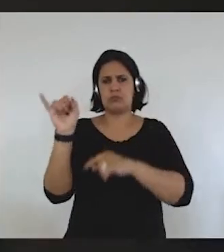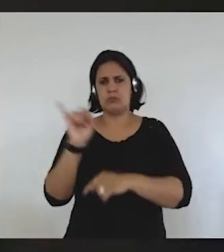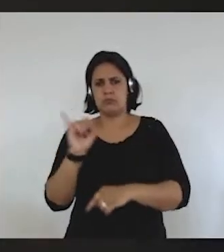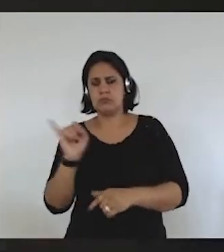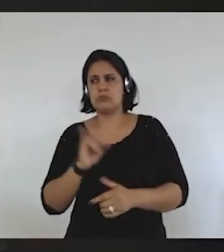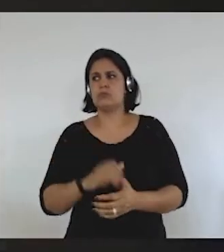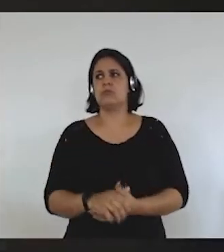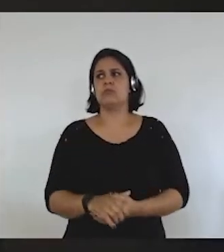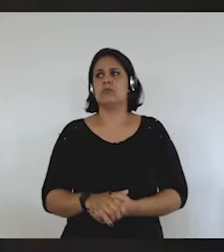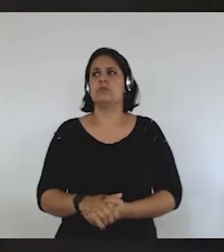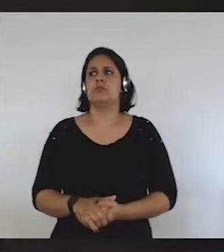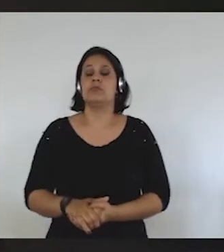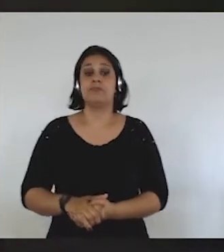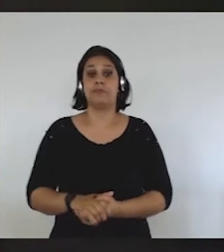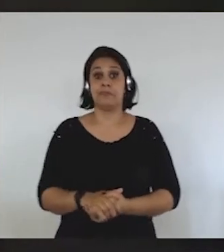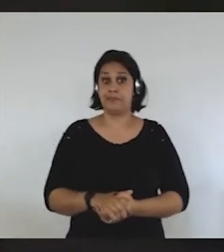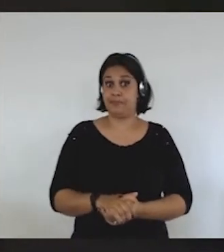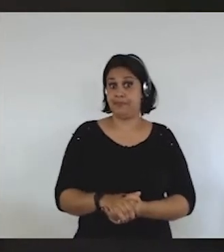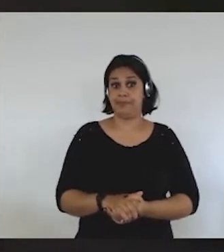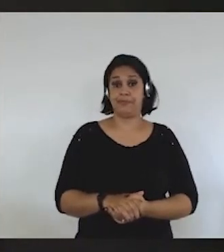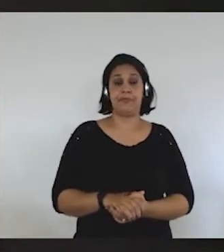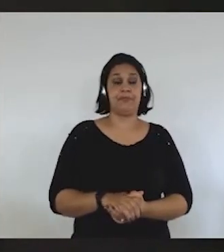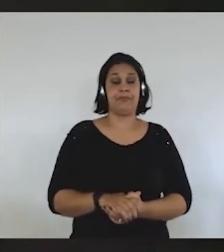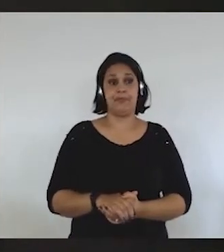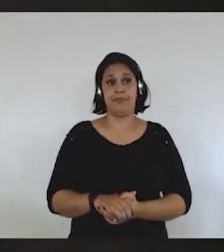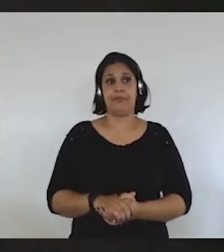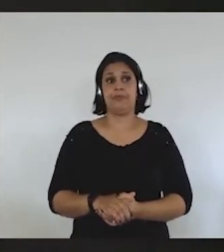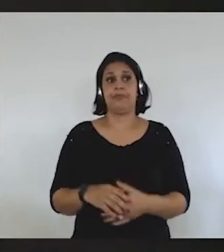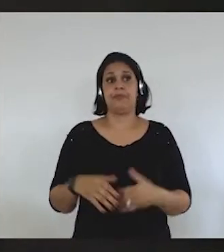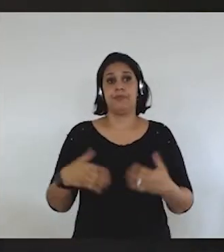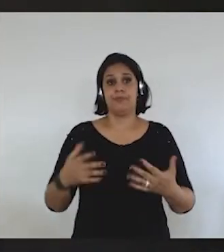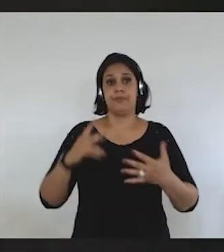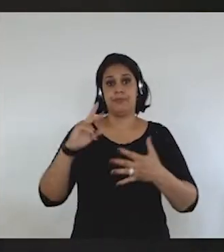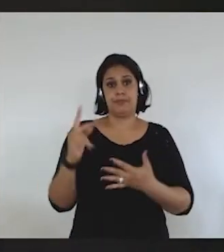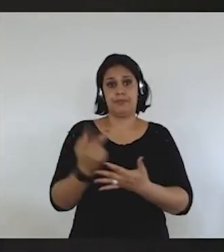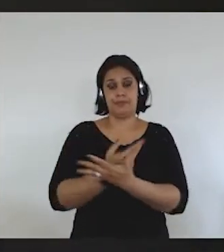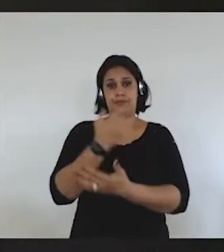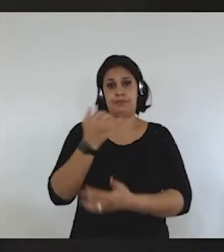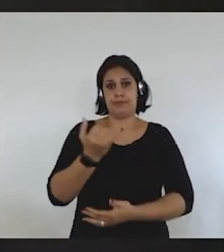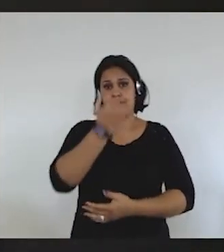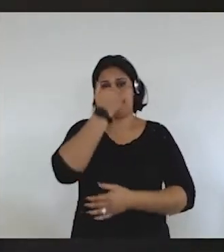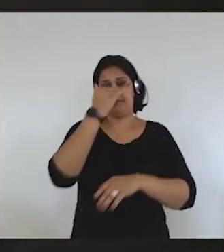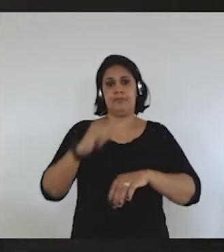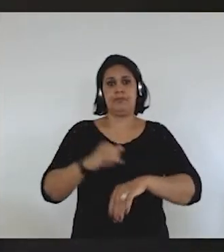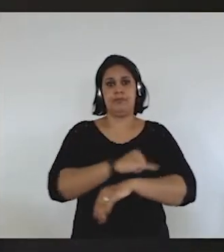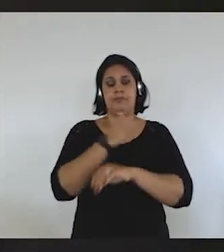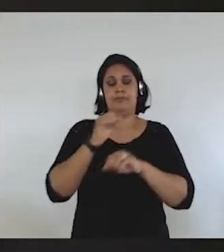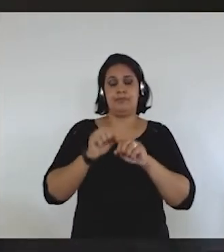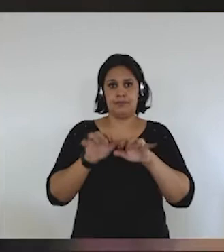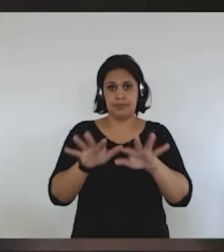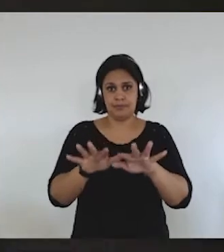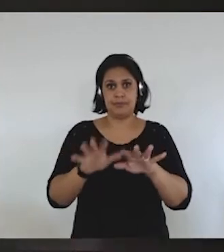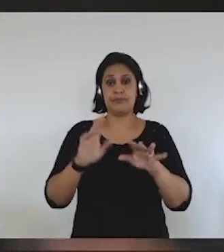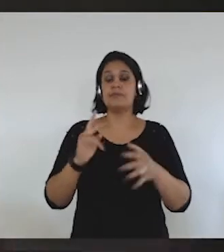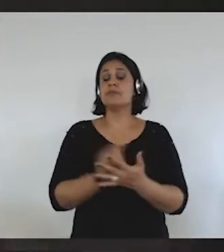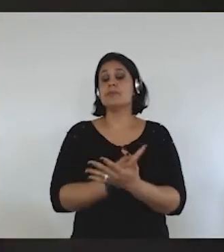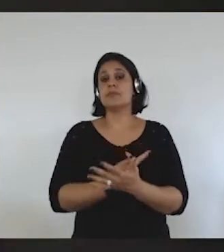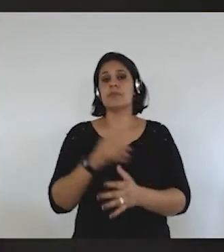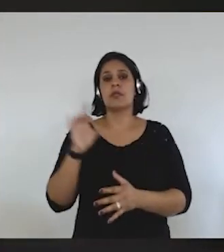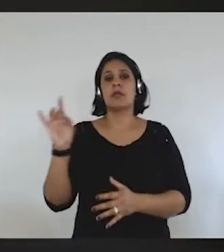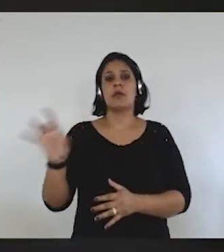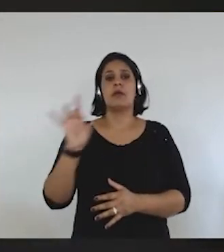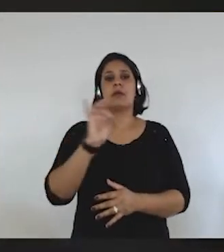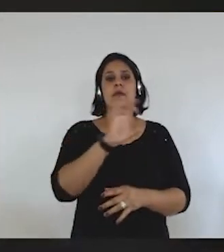internacionais. Pois bem, chega a pandemia e o que acontece? Cada Estado